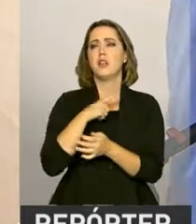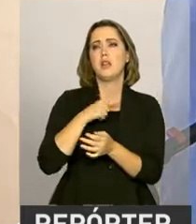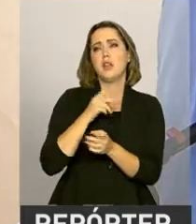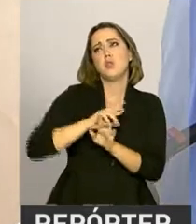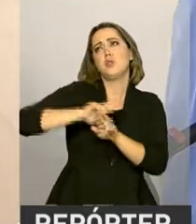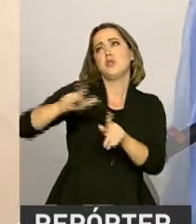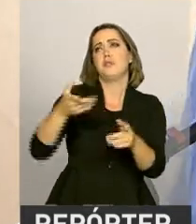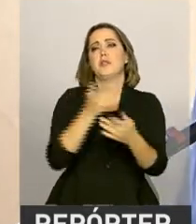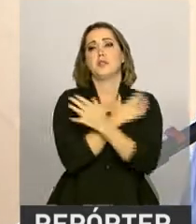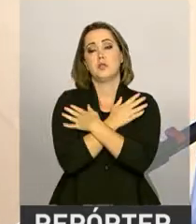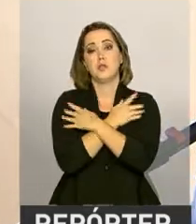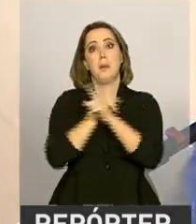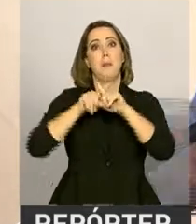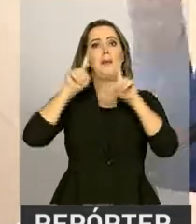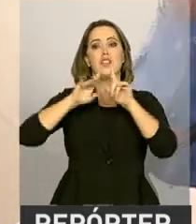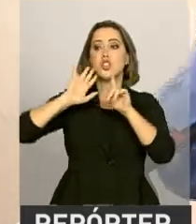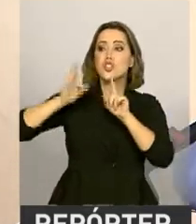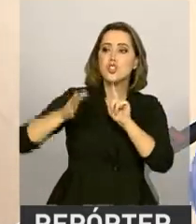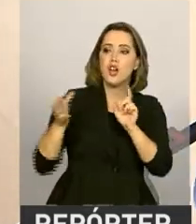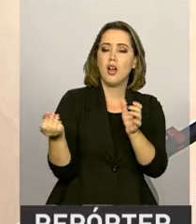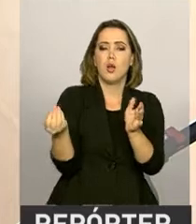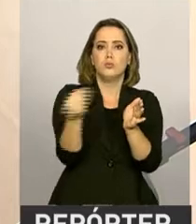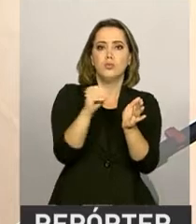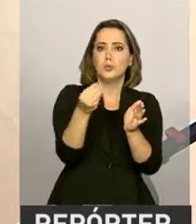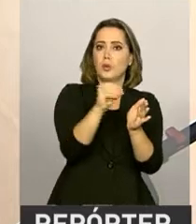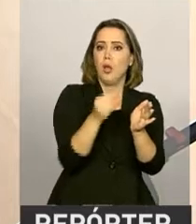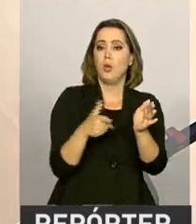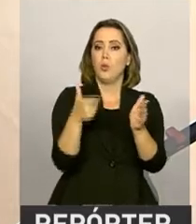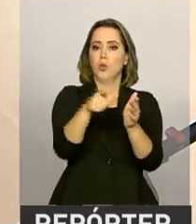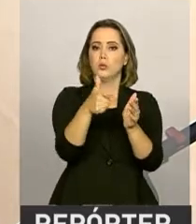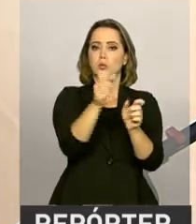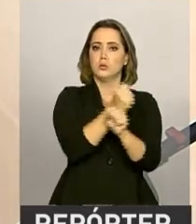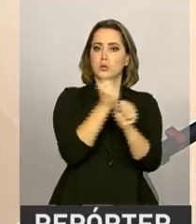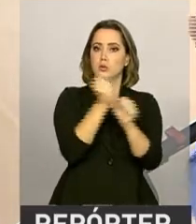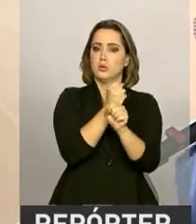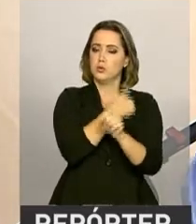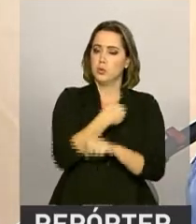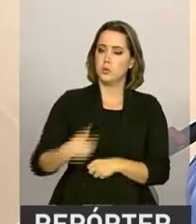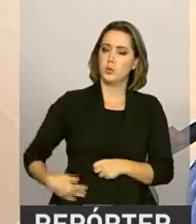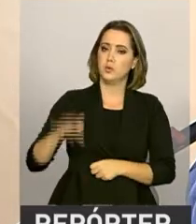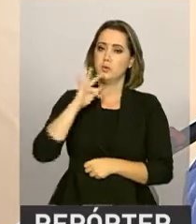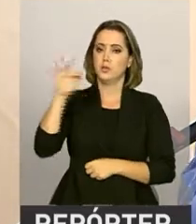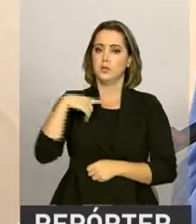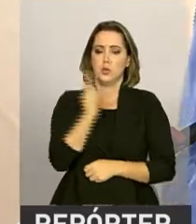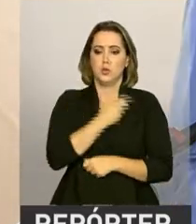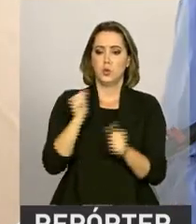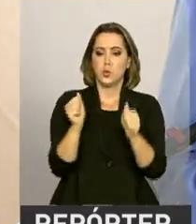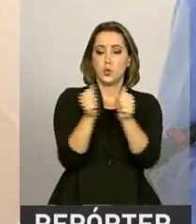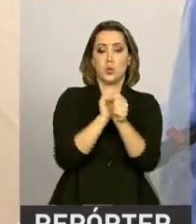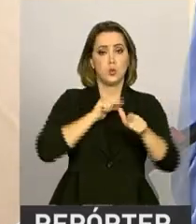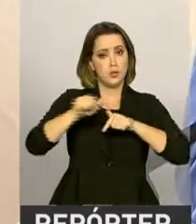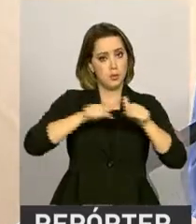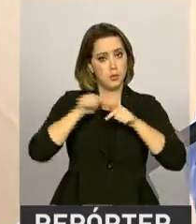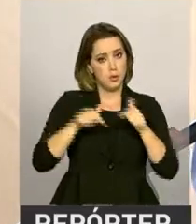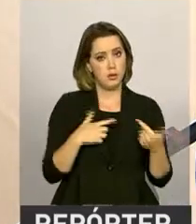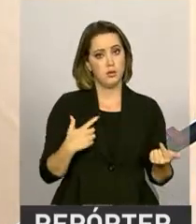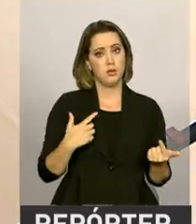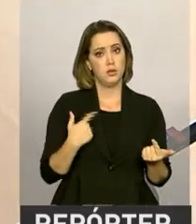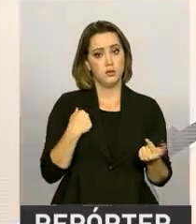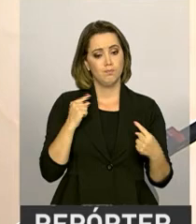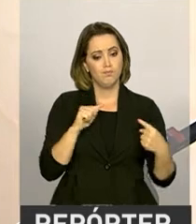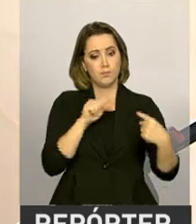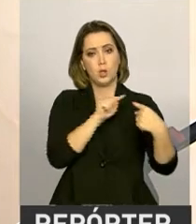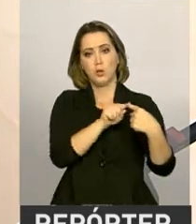que logo serão empregados e outras obras do governo federal nós vamos trabalhar muito nessa direção